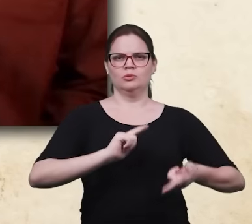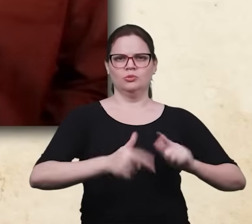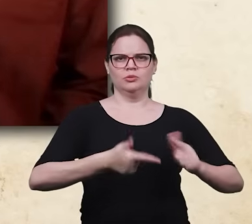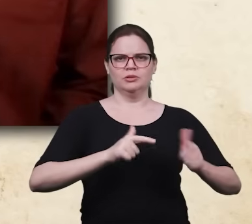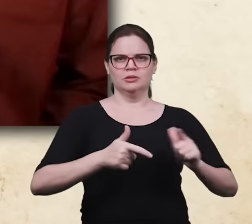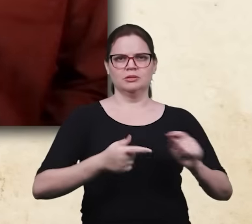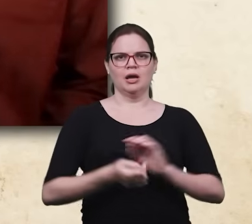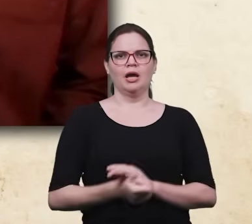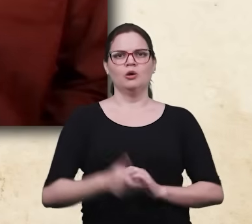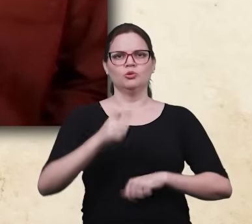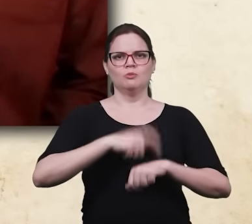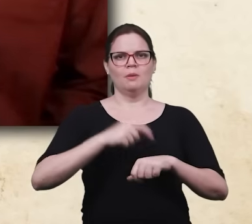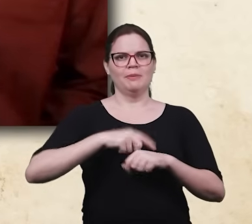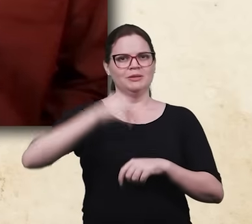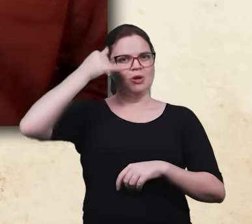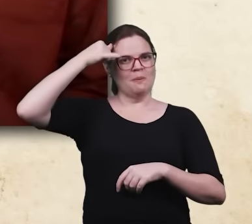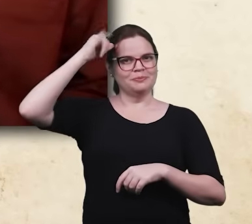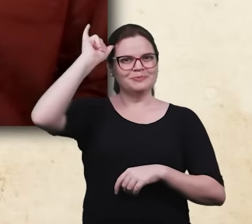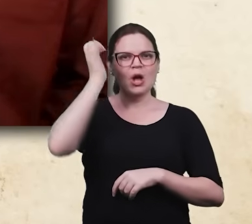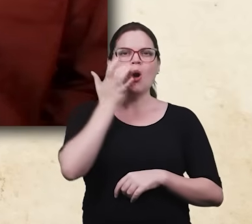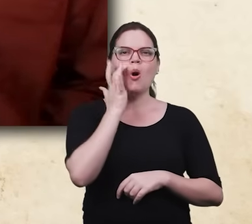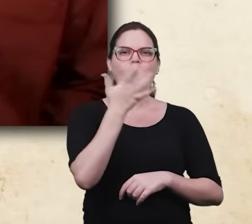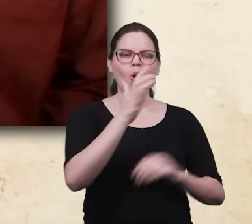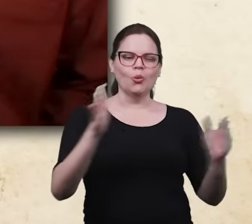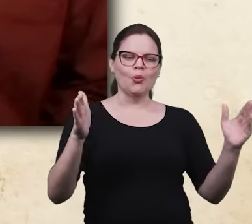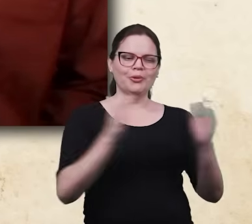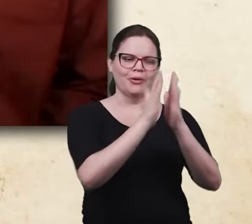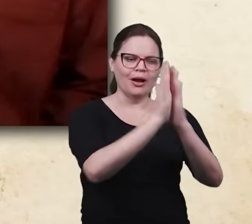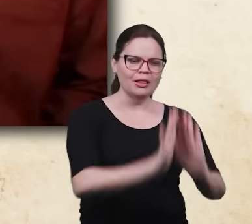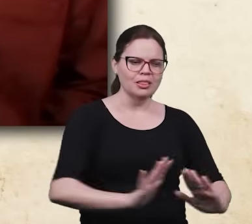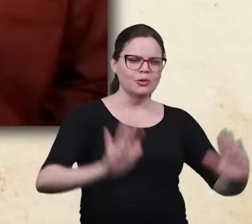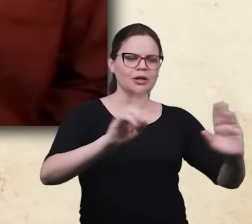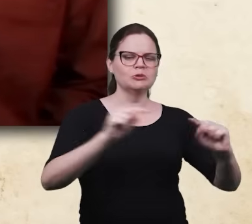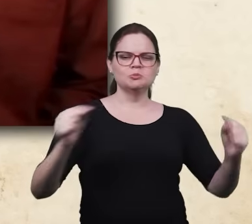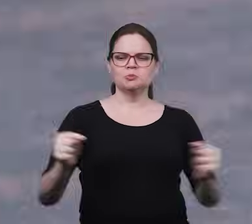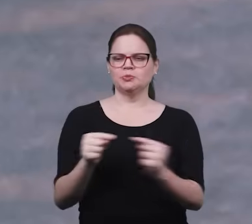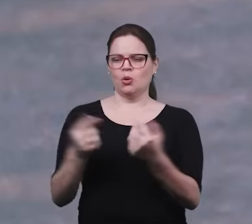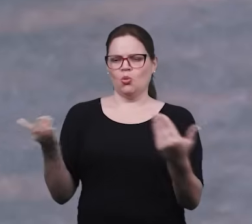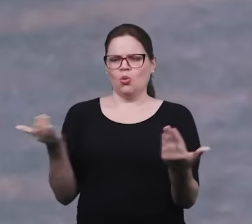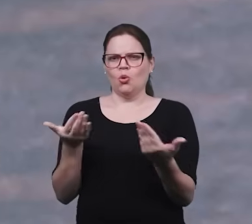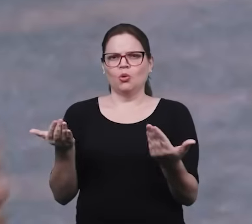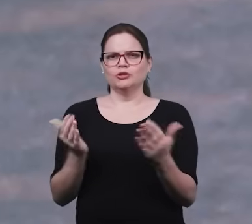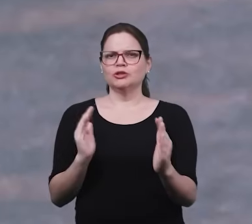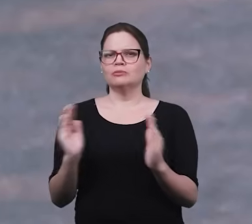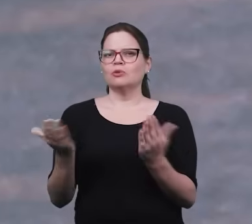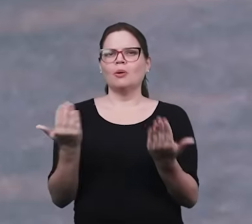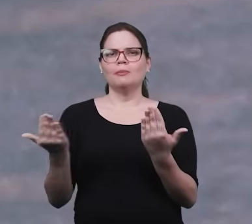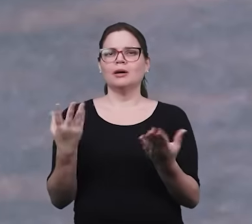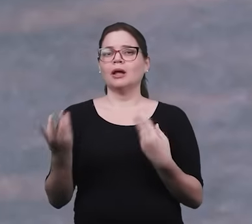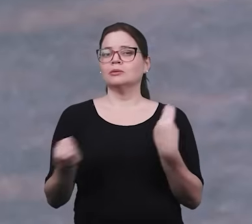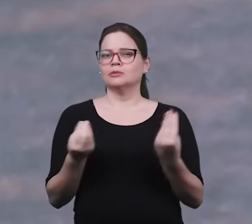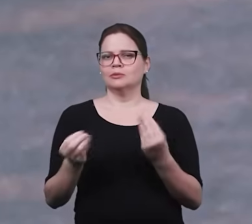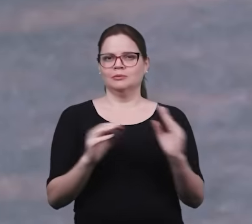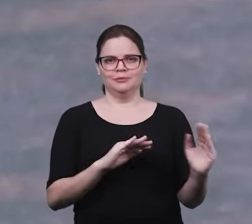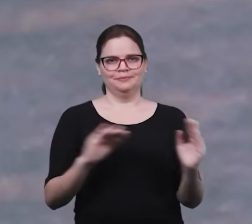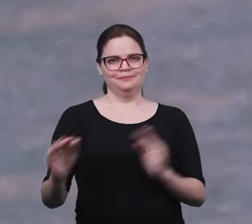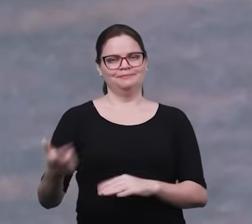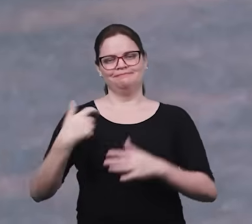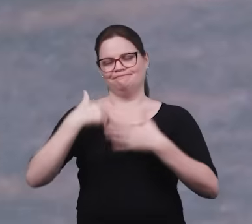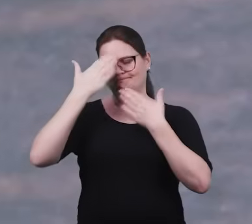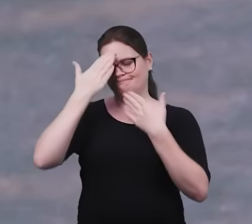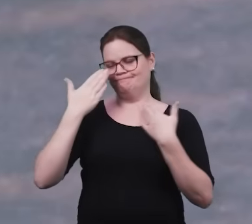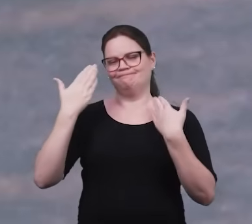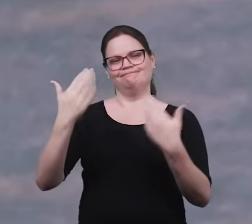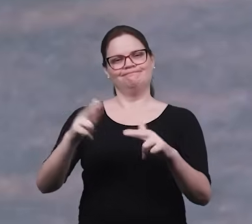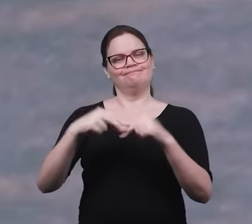quando adorou o bezerro de ouro? E qual é a relação que podemos ter com os dias de hoje? Bem, obrigado, Daniel, por sua participação. Um abraço aos